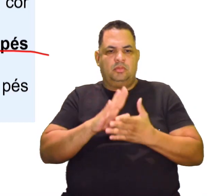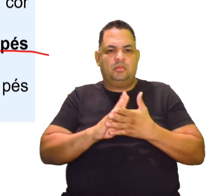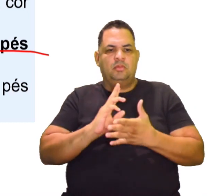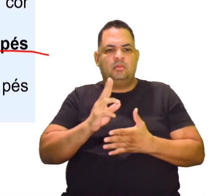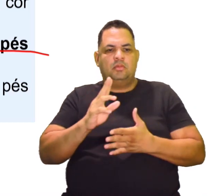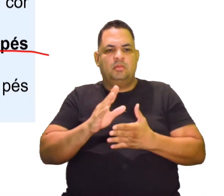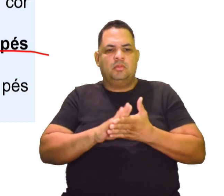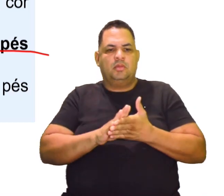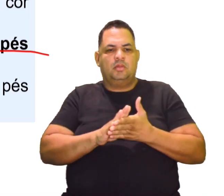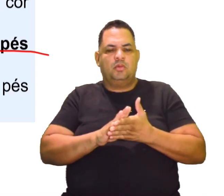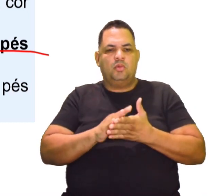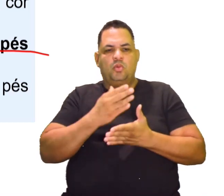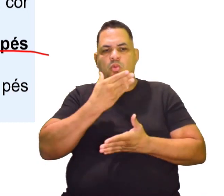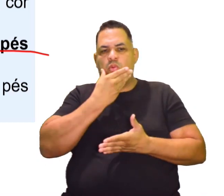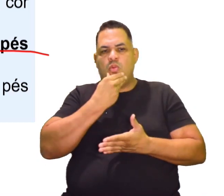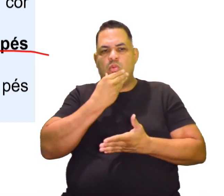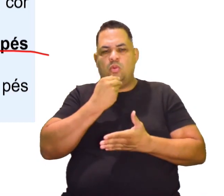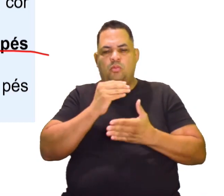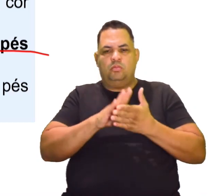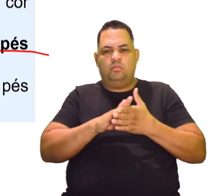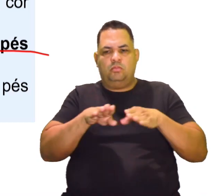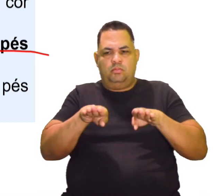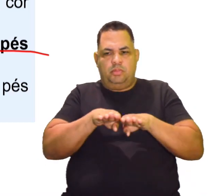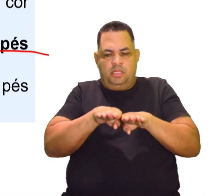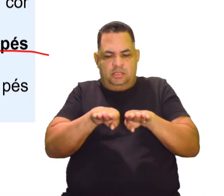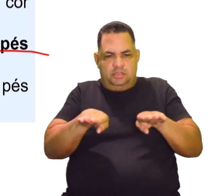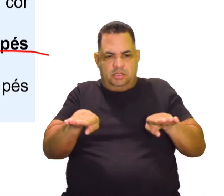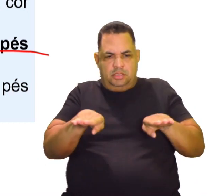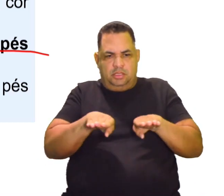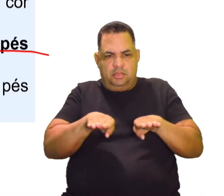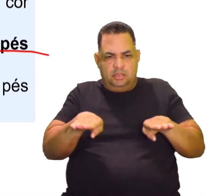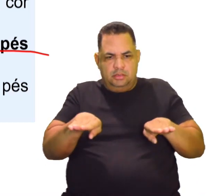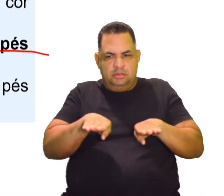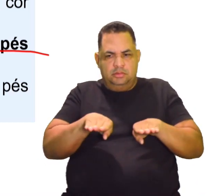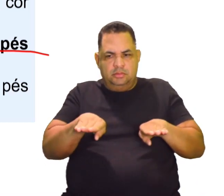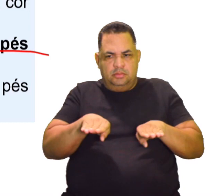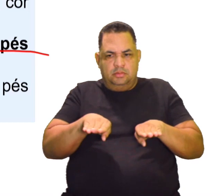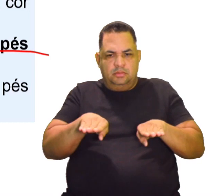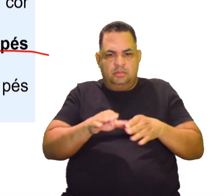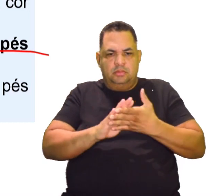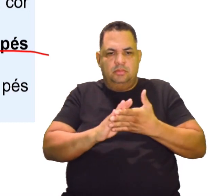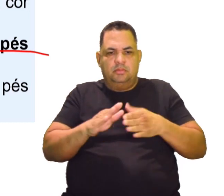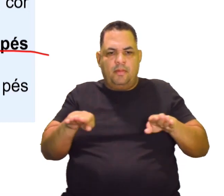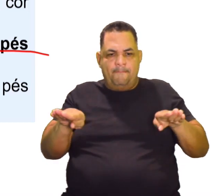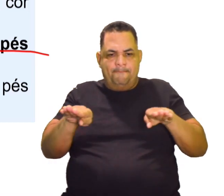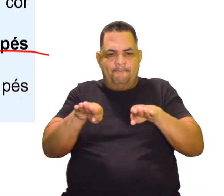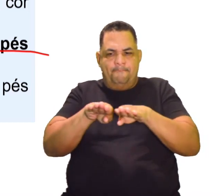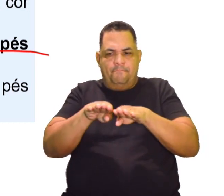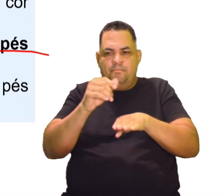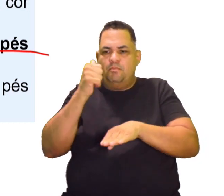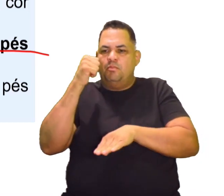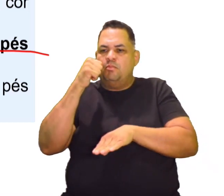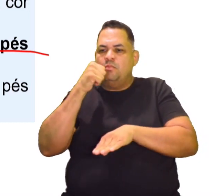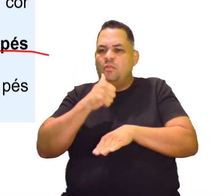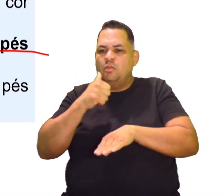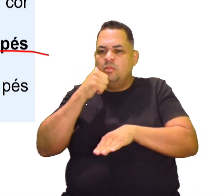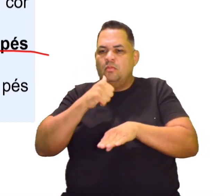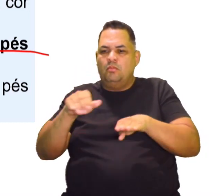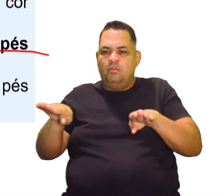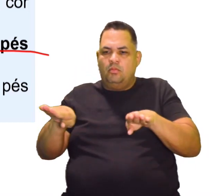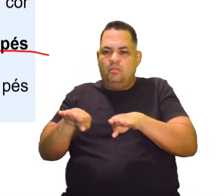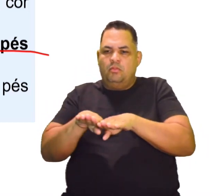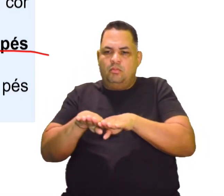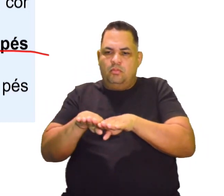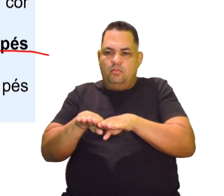estão de pés abertos, né? Pernas abertas, e mulheres com as pernas fechadas.